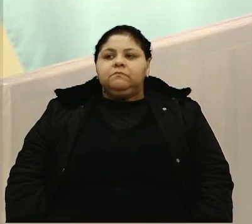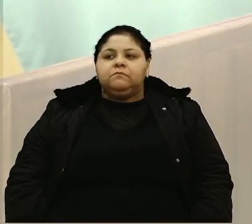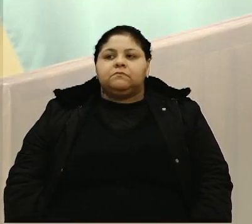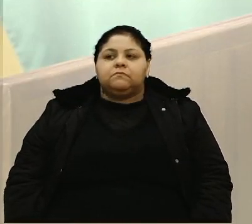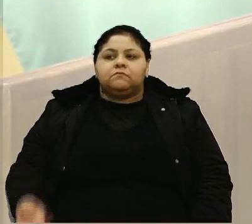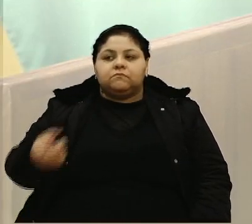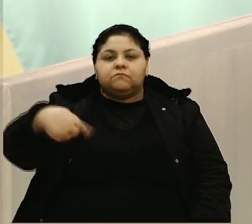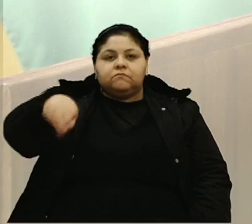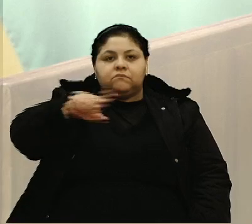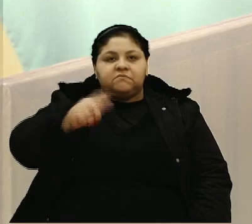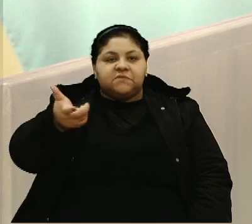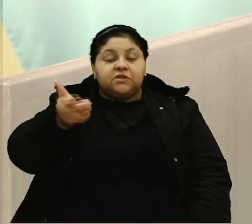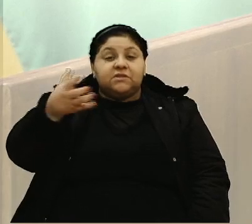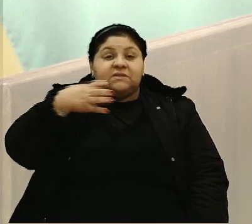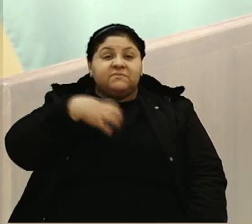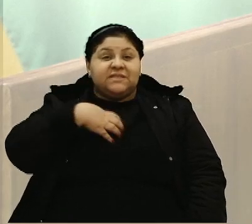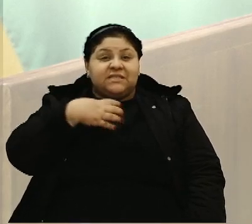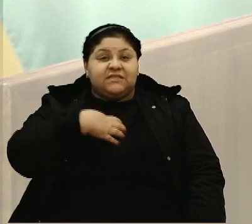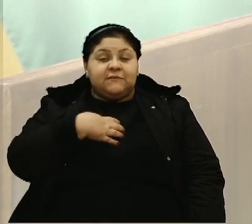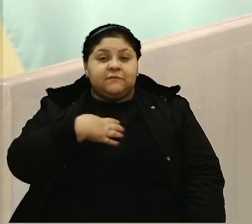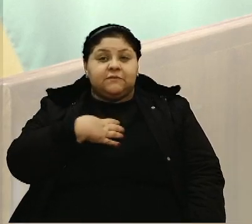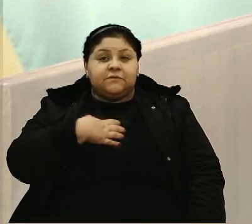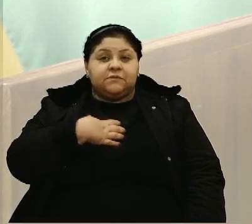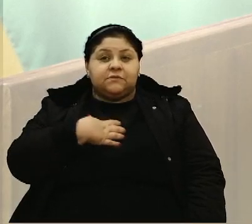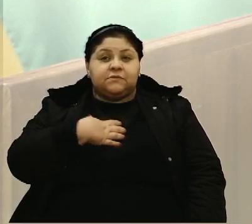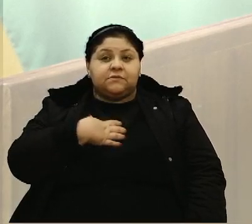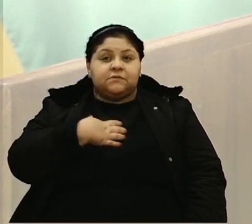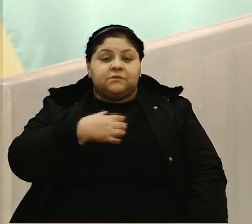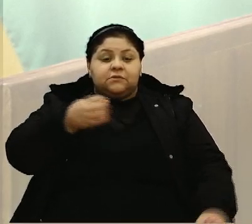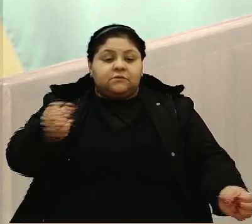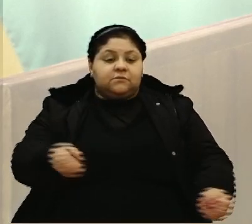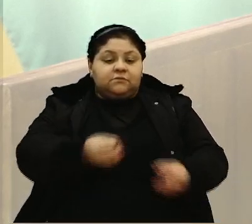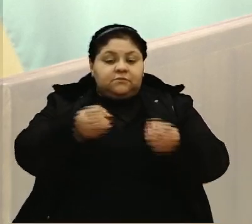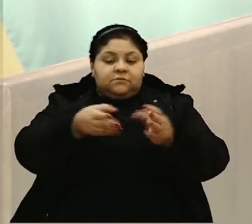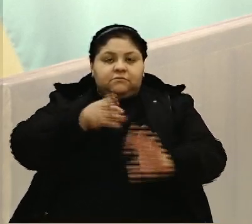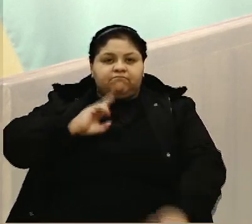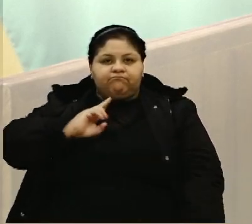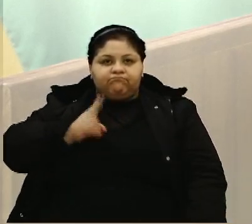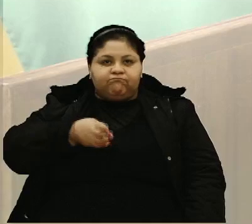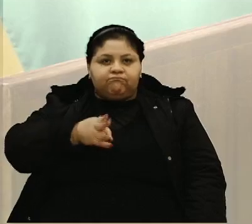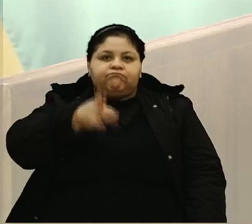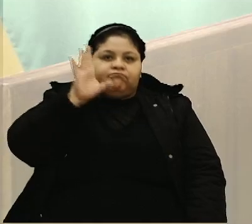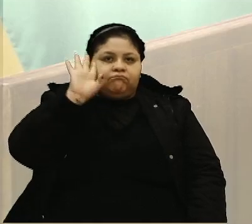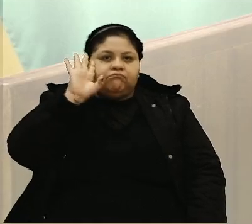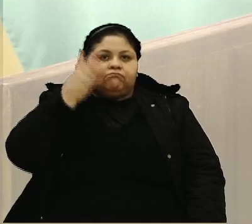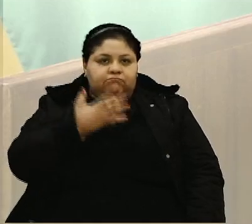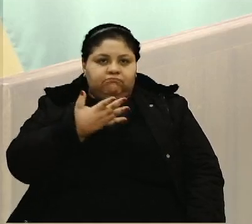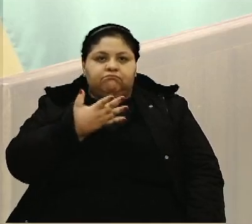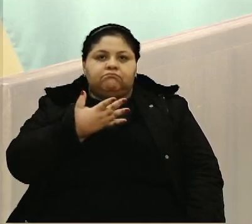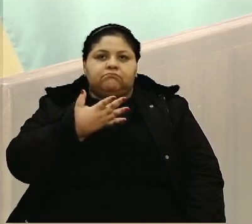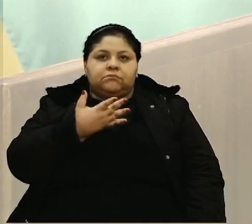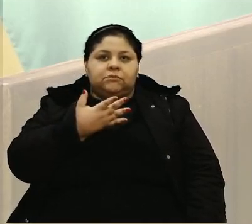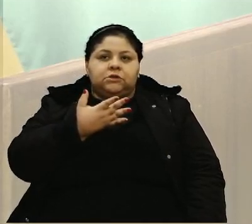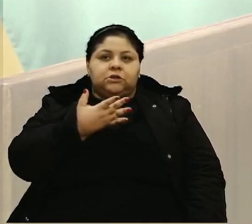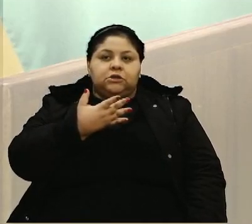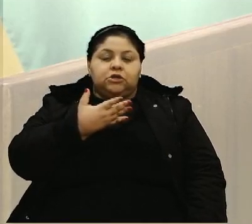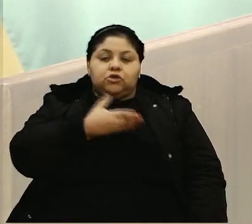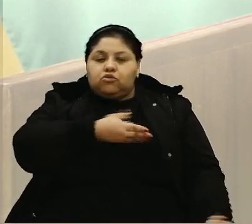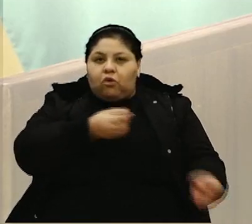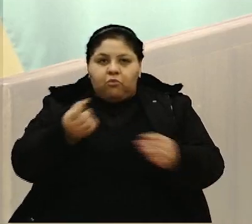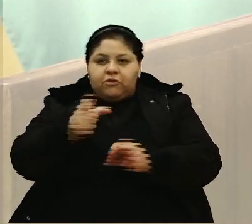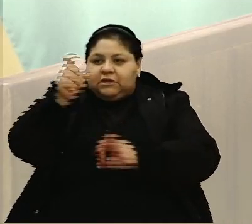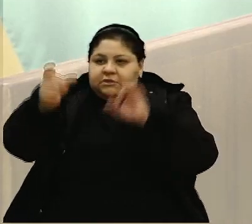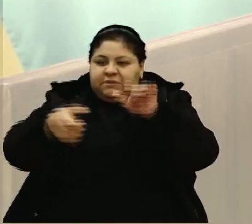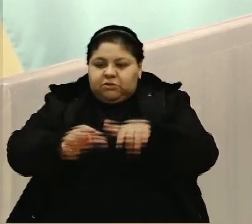nós queremos desejar que essa festa continue acontecendo, com muitas mãos, com muitas